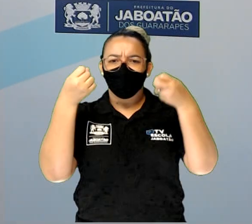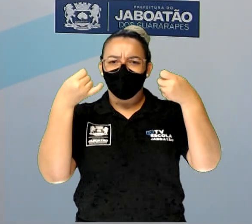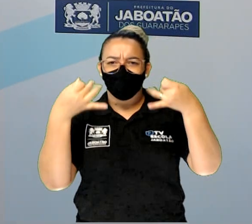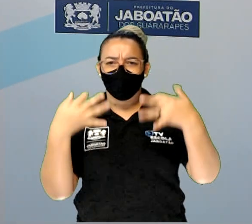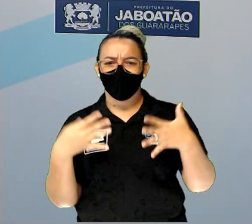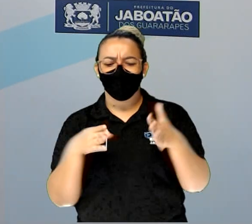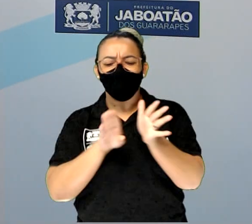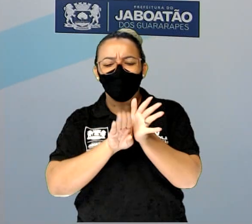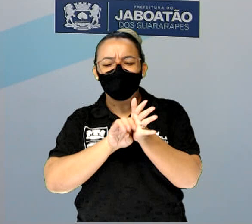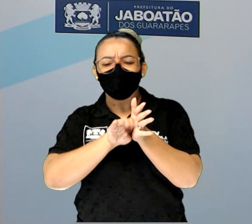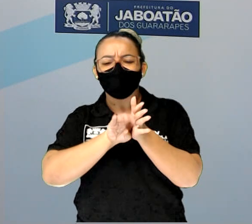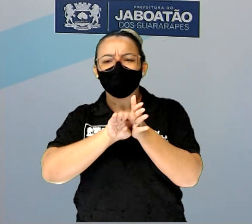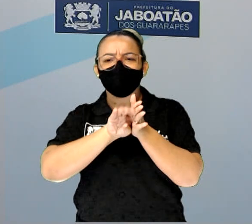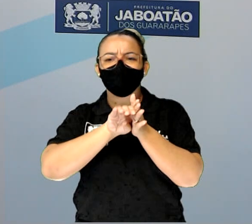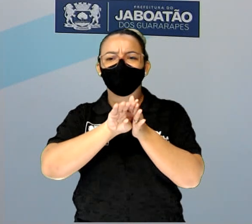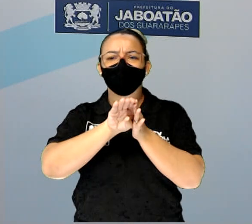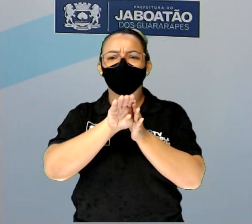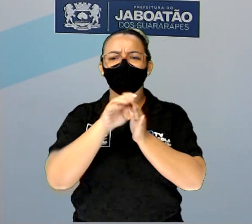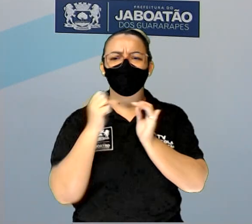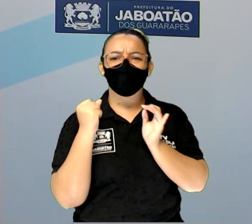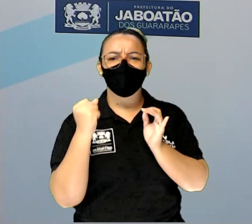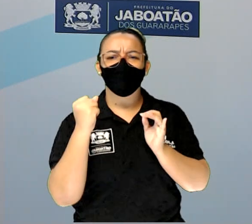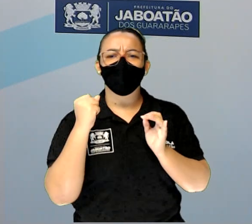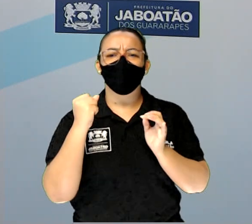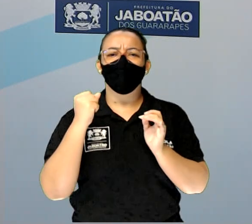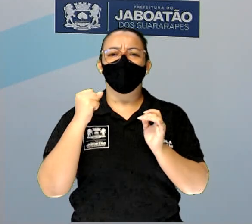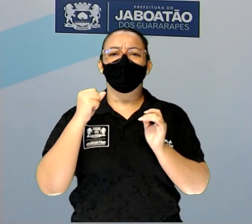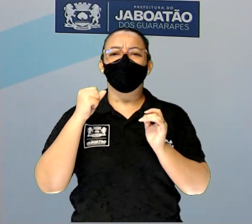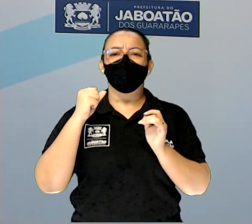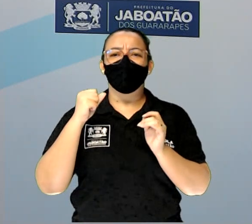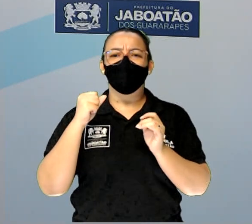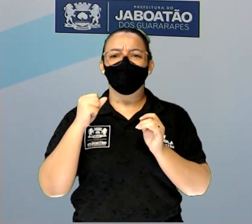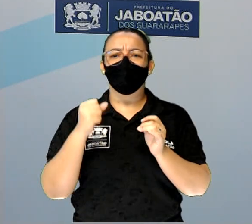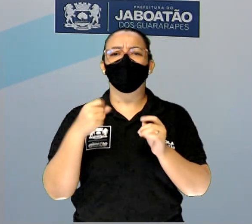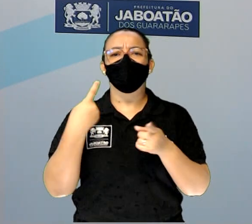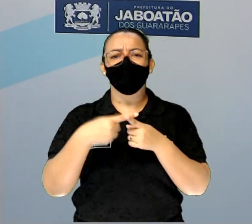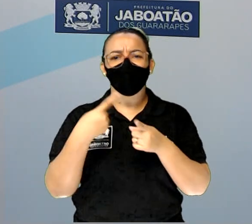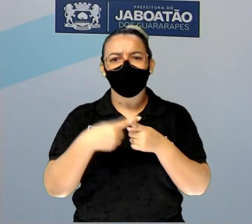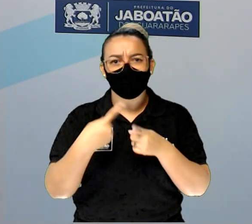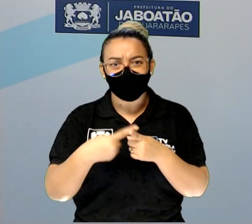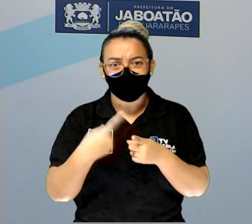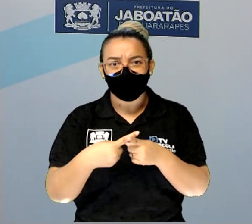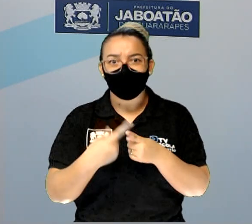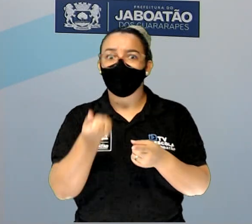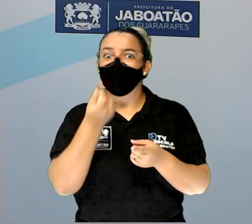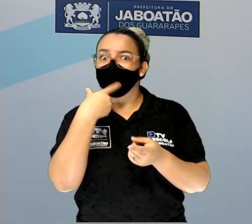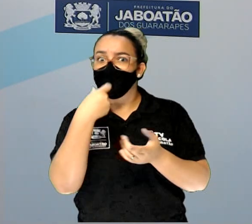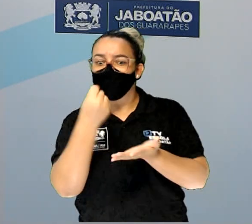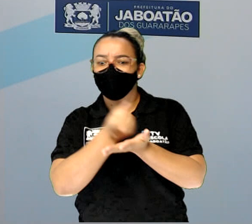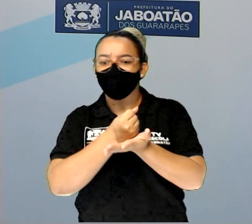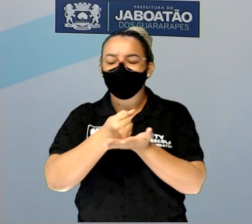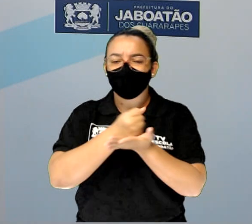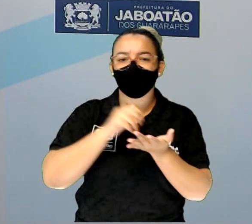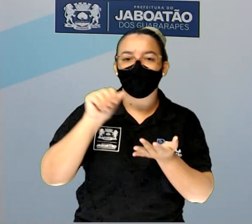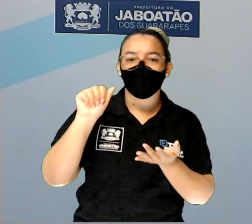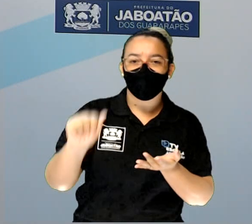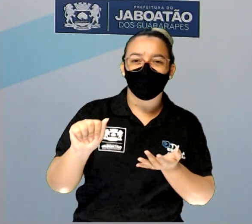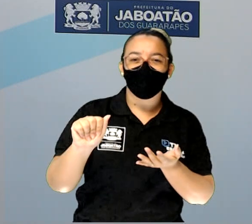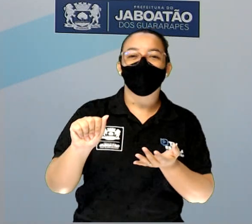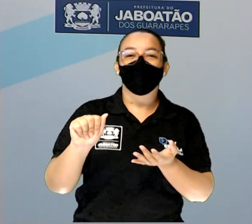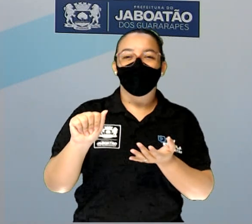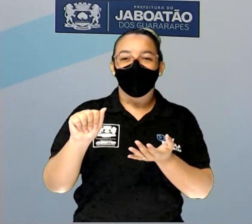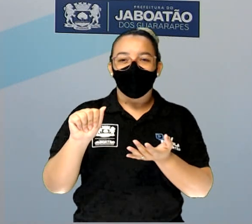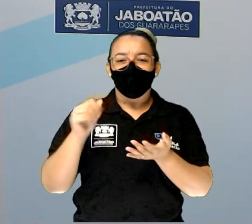cresciam, de acordo com o nível de antibiótico, elas iam mudando, né, se adaptando a